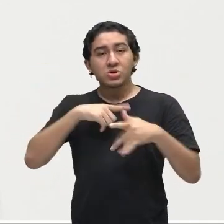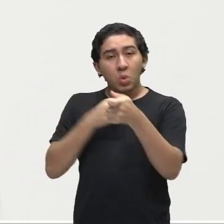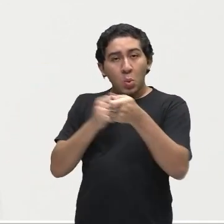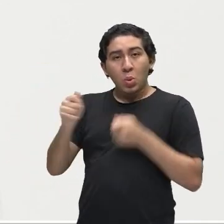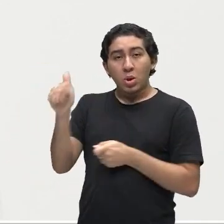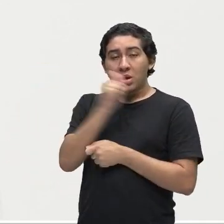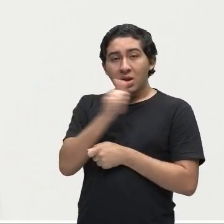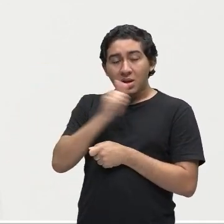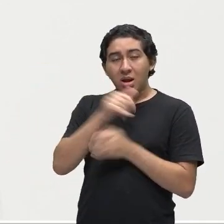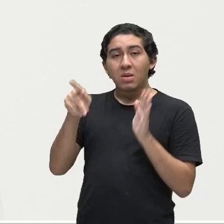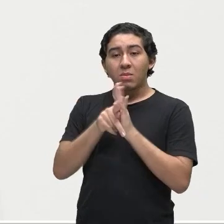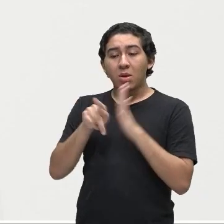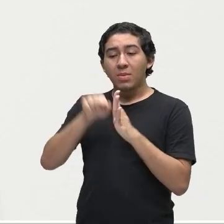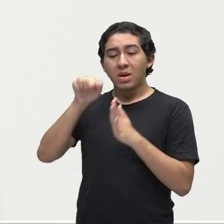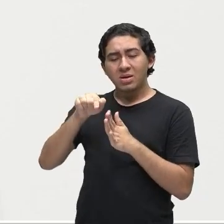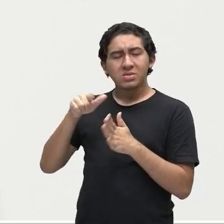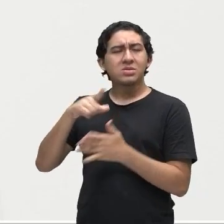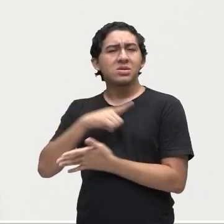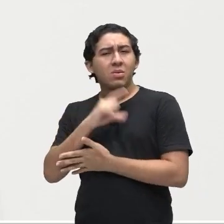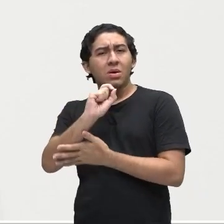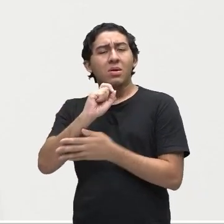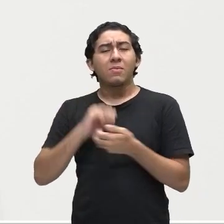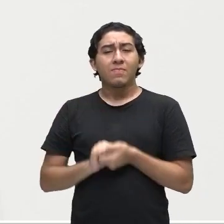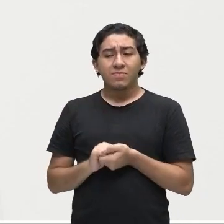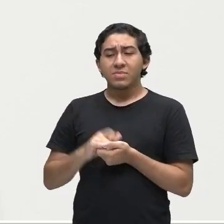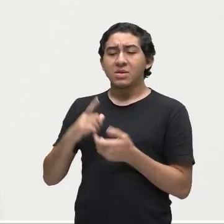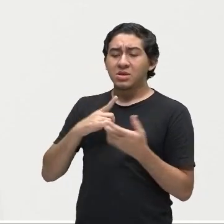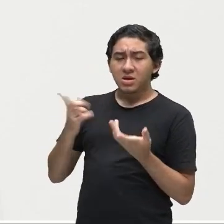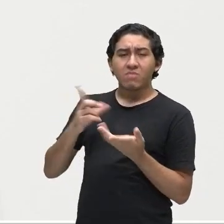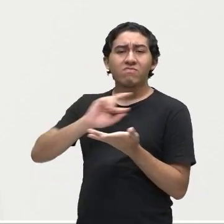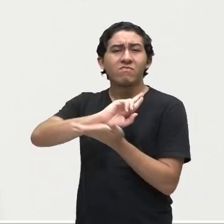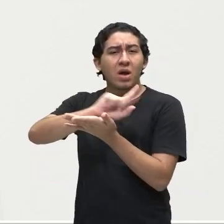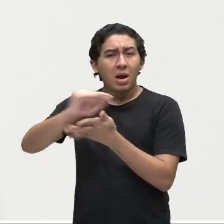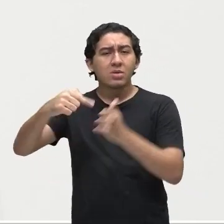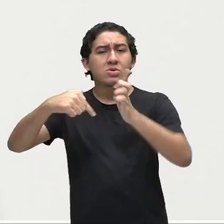as especiarias como seda, ouro, marfim, tintas,